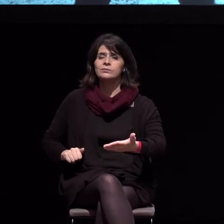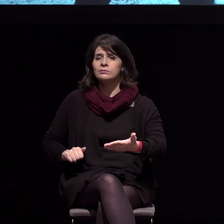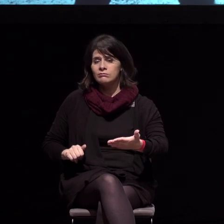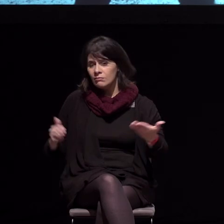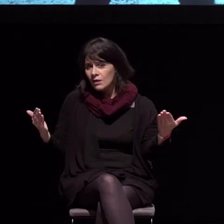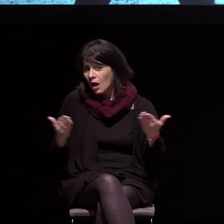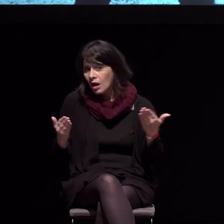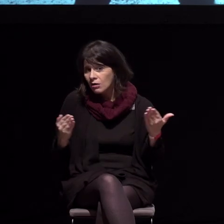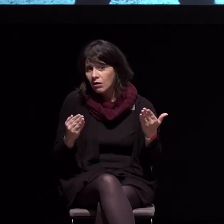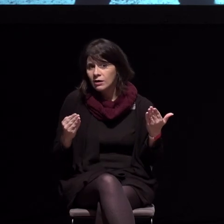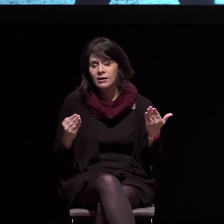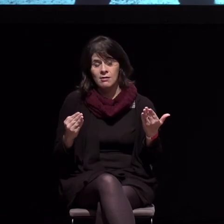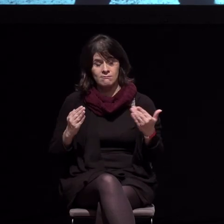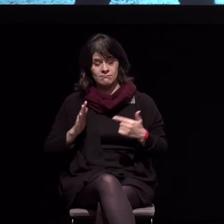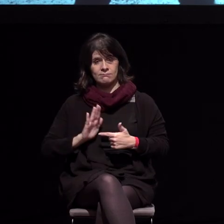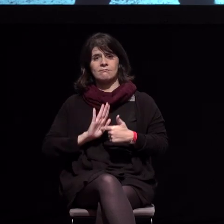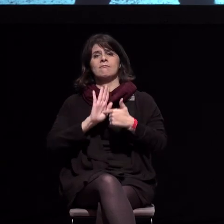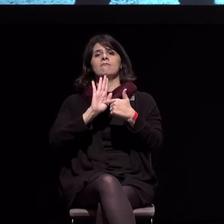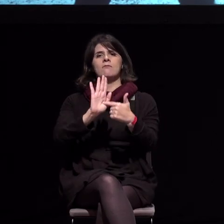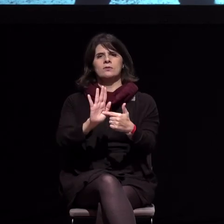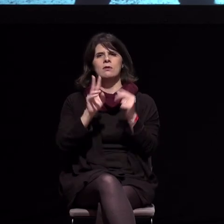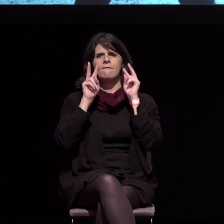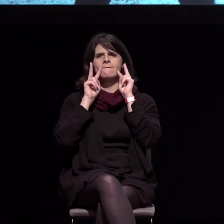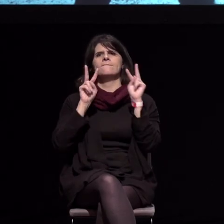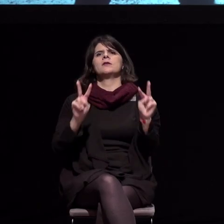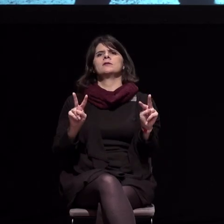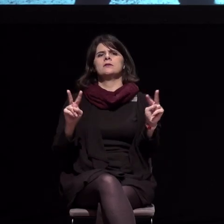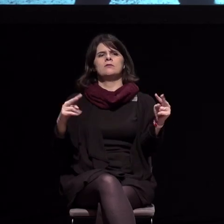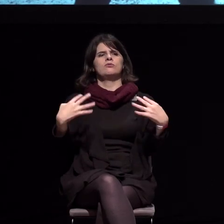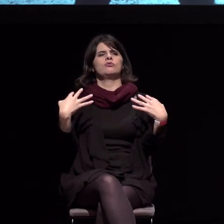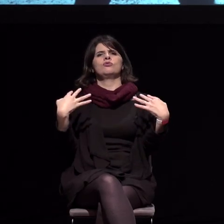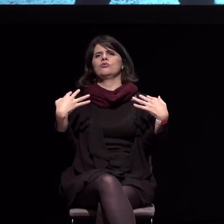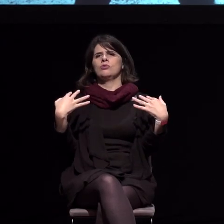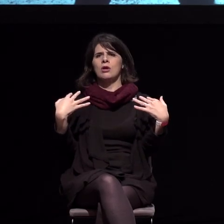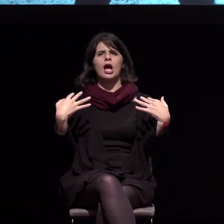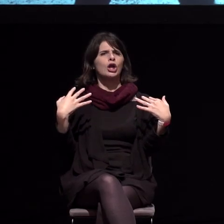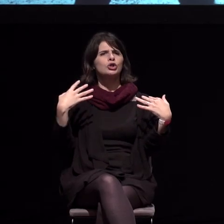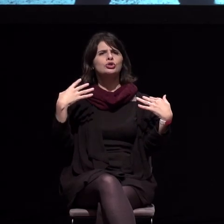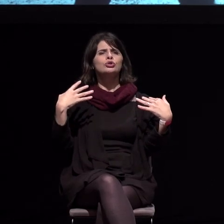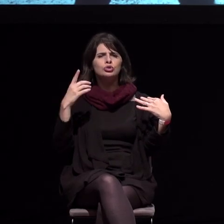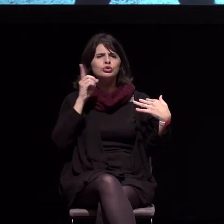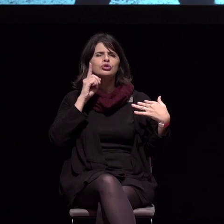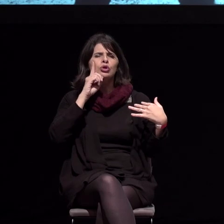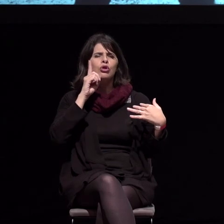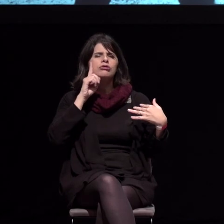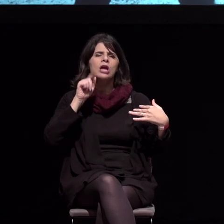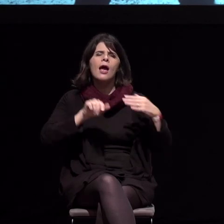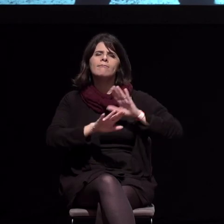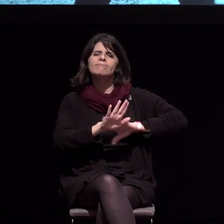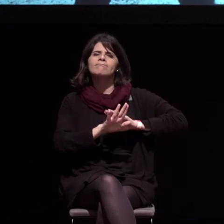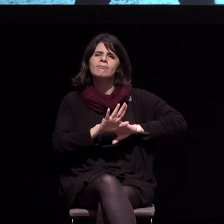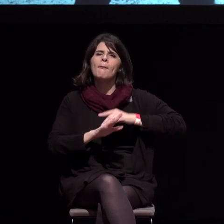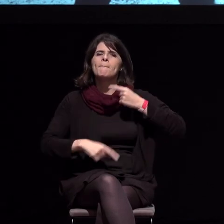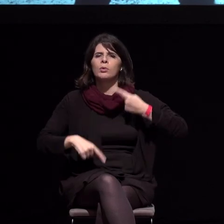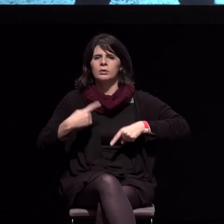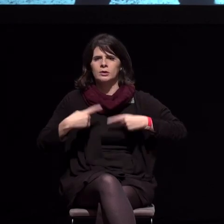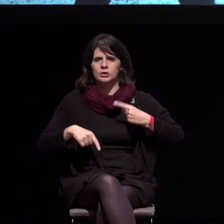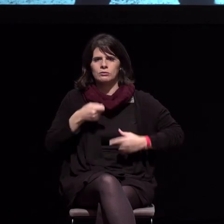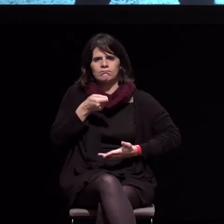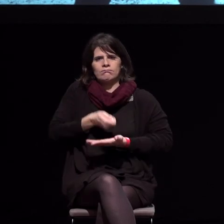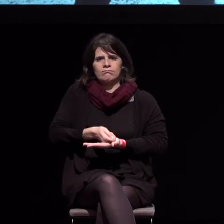ver dimensões da vida privada e cotidiana é um ato político que se reforça quando